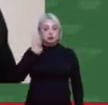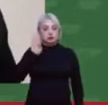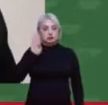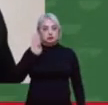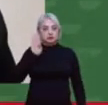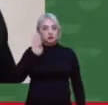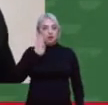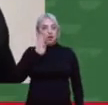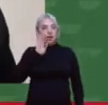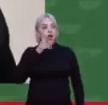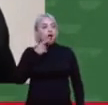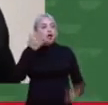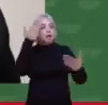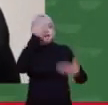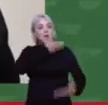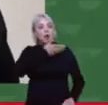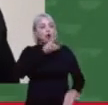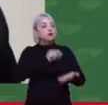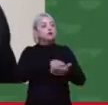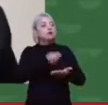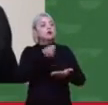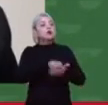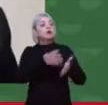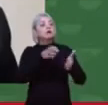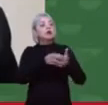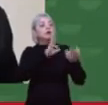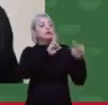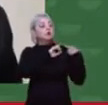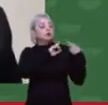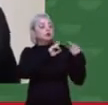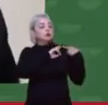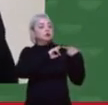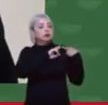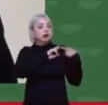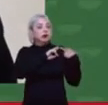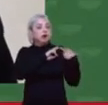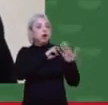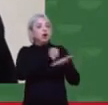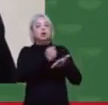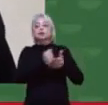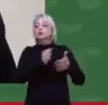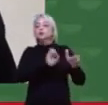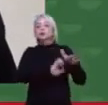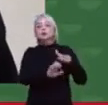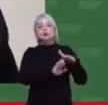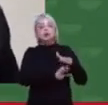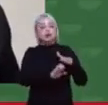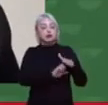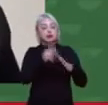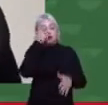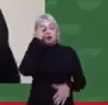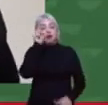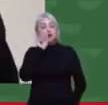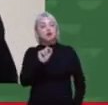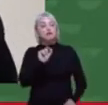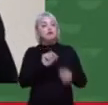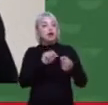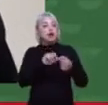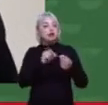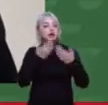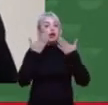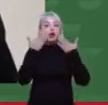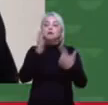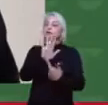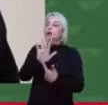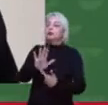A prestação de contas, os partidos, ao invés de se responsabilizar por ela, contratam uma empresa para que ela